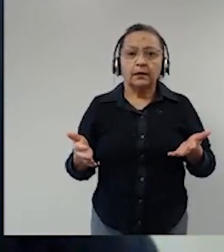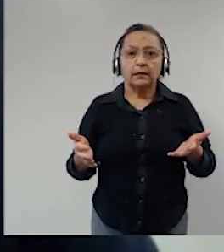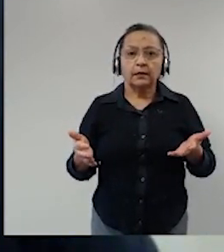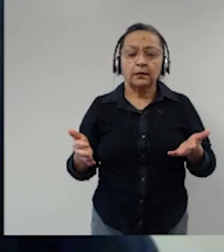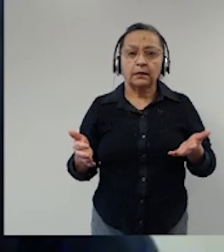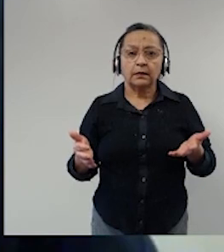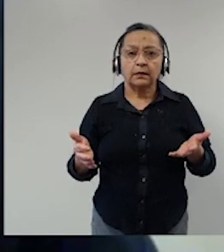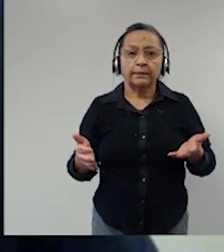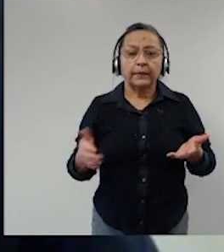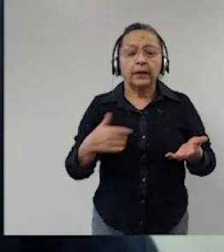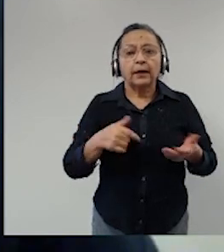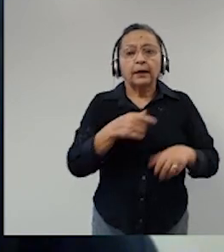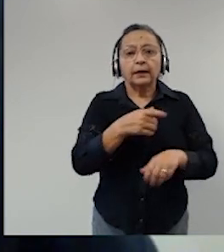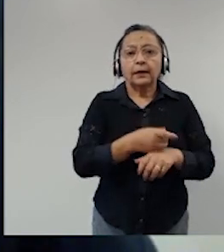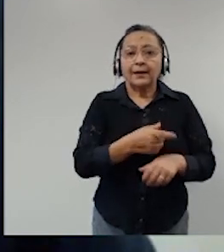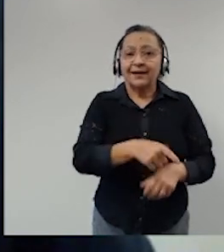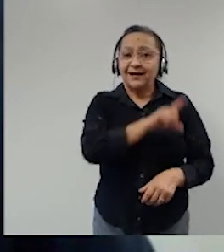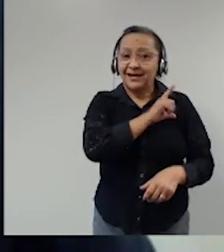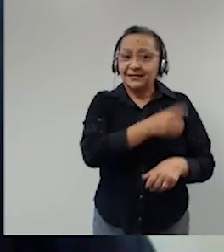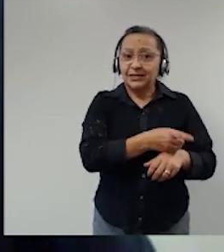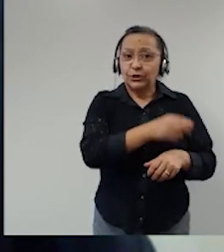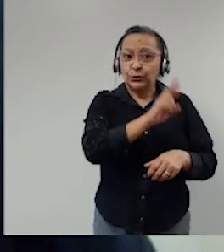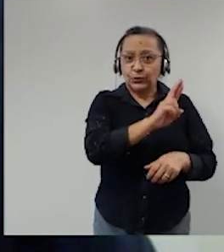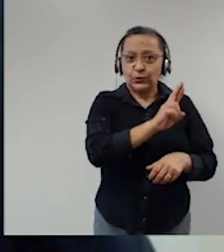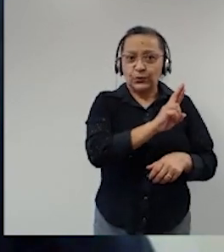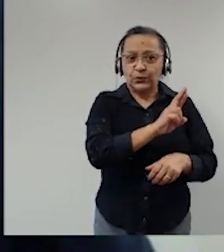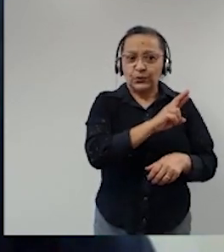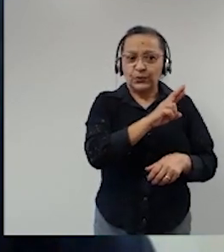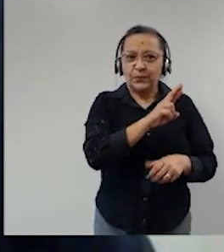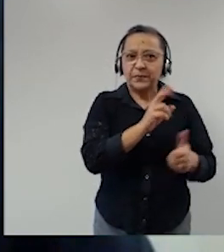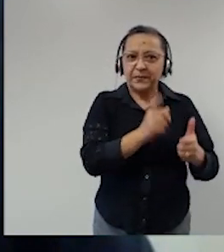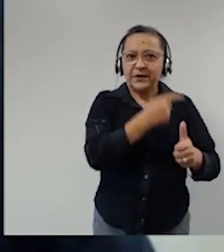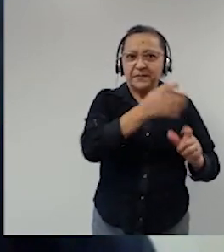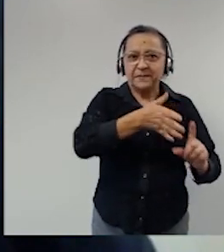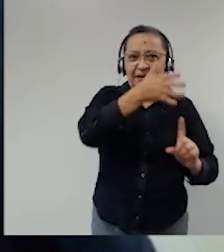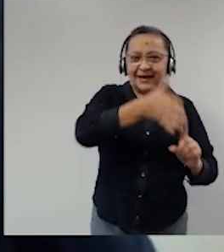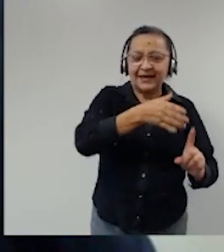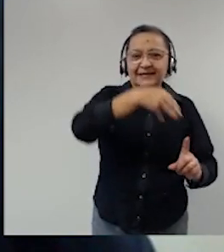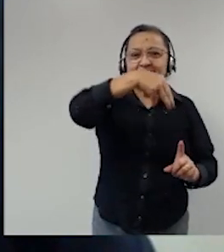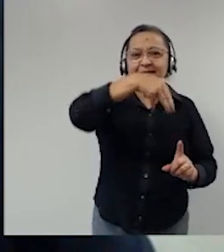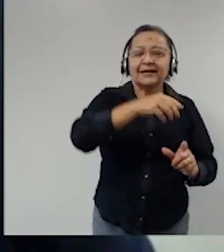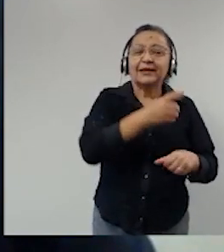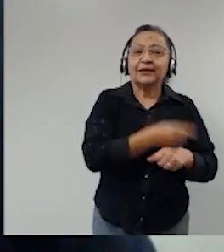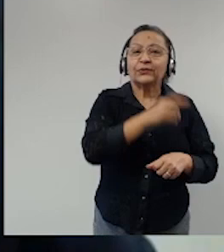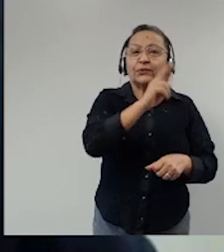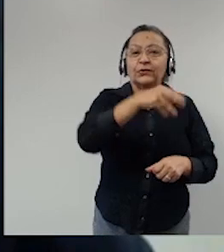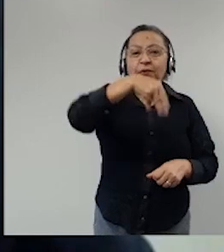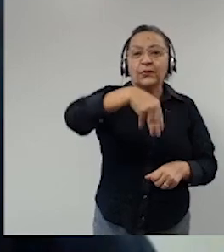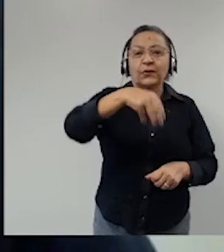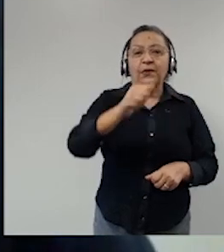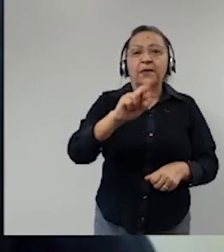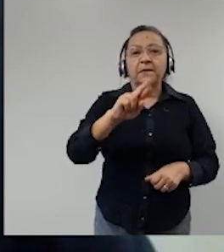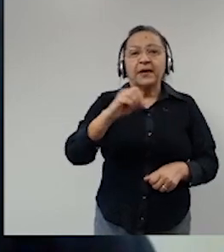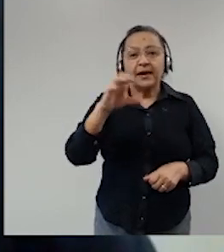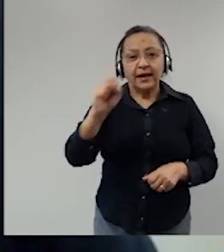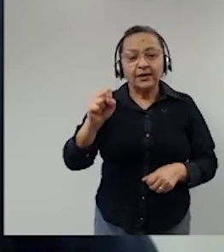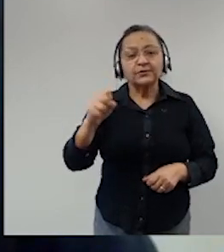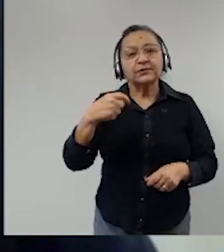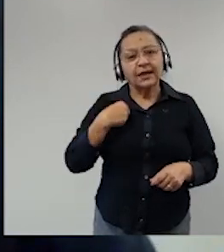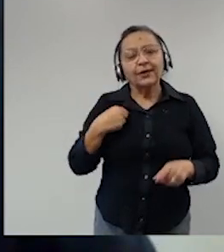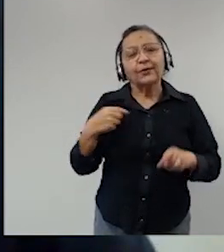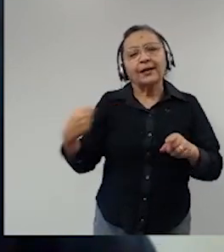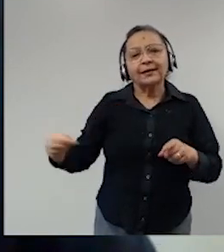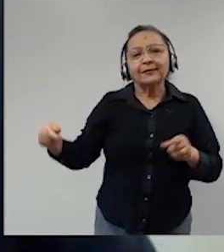o doutor Marcos Augusto já tenha feito uma excelente explanação, a gente vai tentar aqui também dar alguma contribuição no